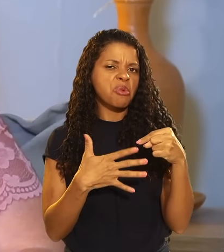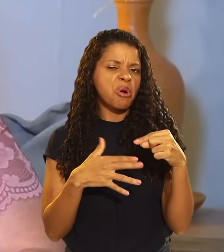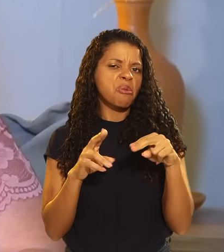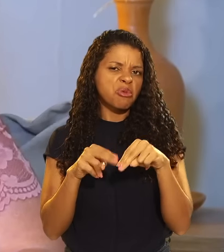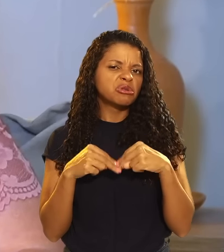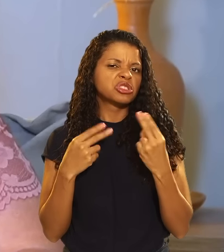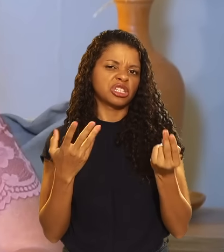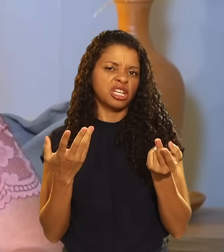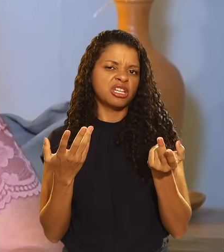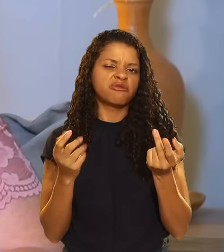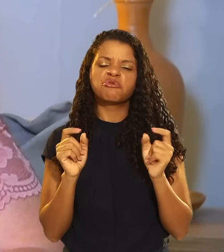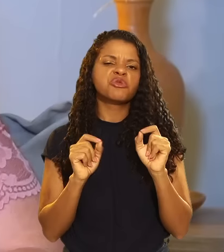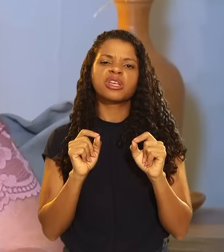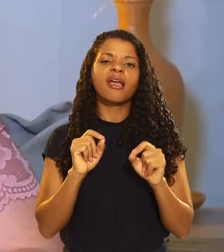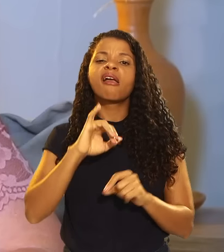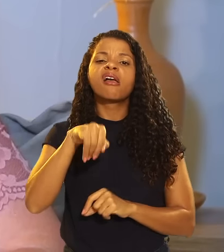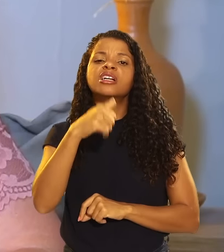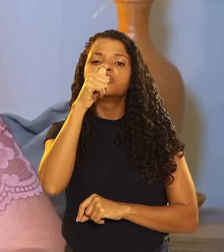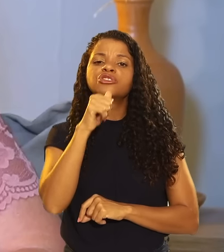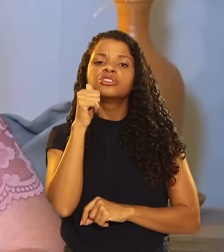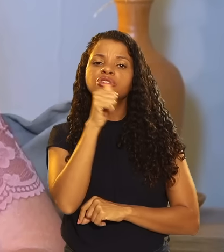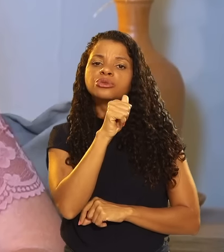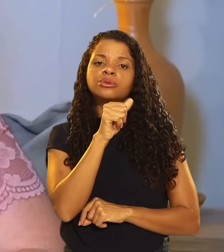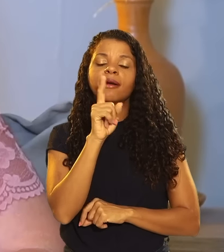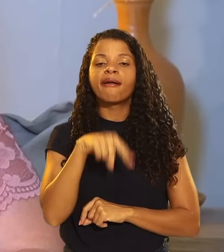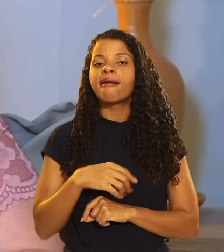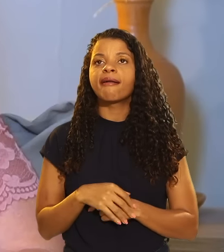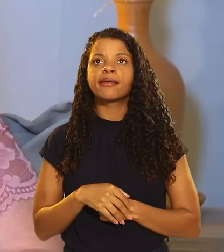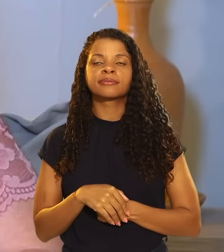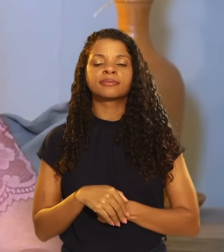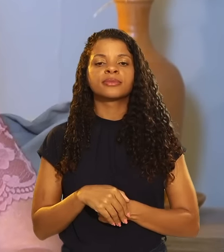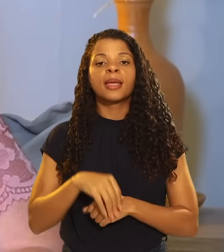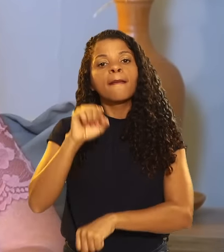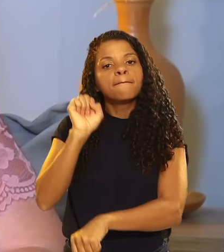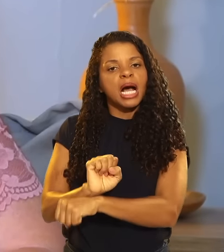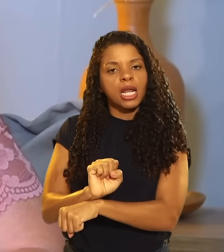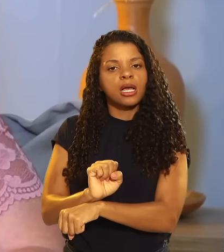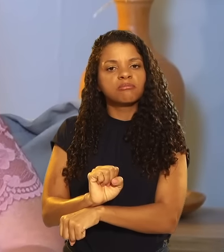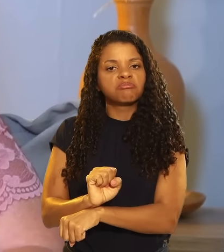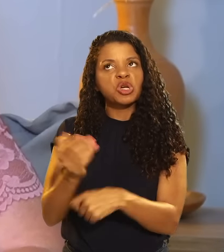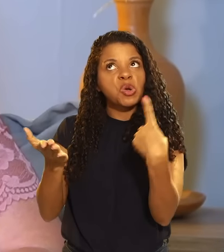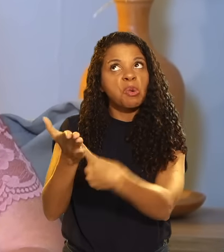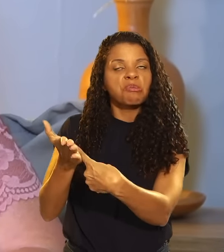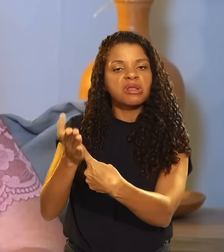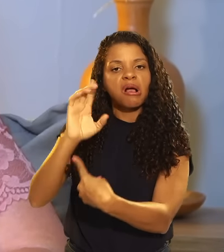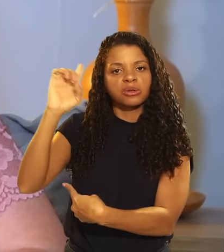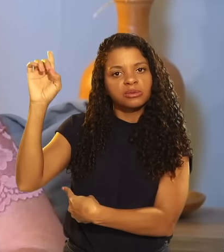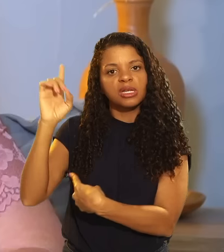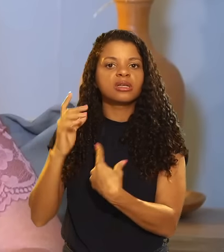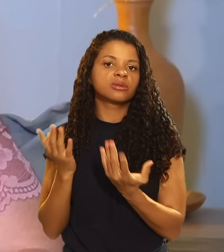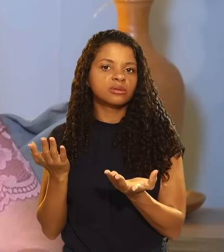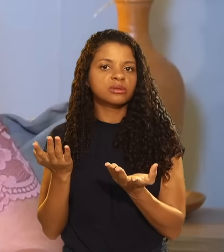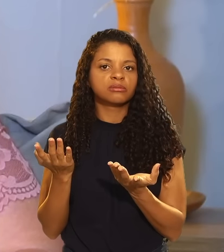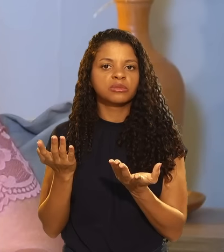O que é um jejum, né? É algo que você se abstém. Então, uma abstinência ali